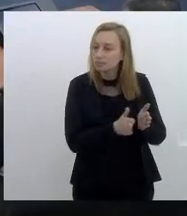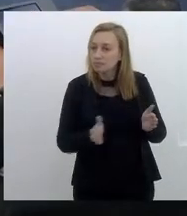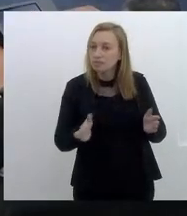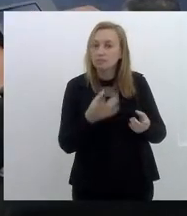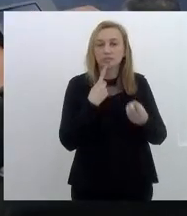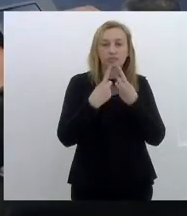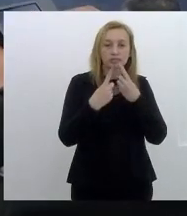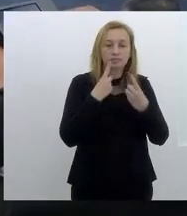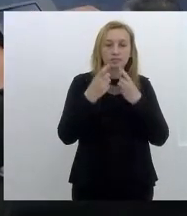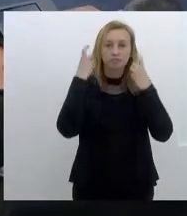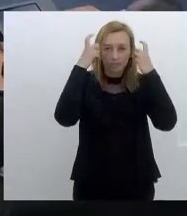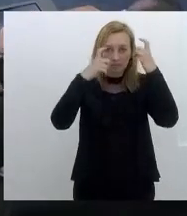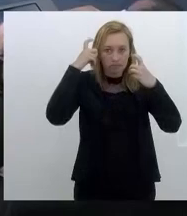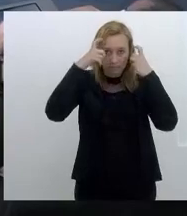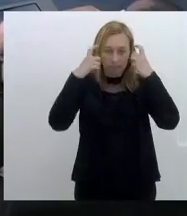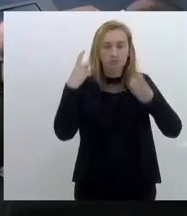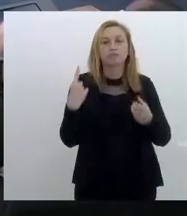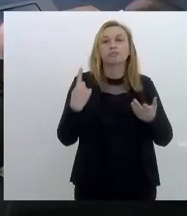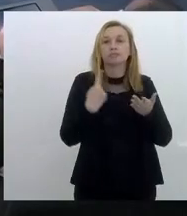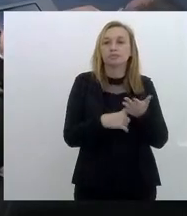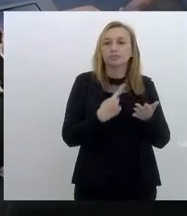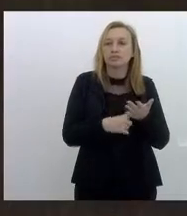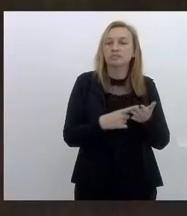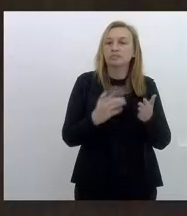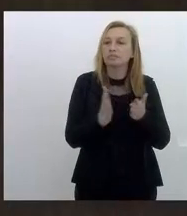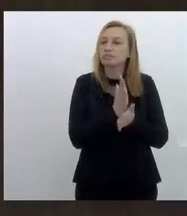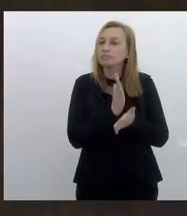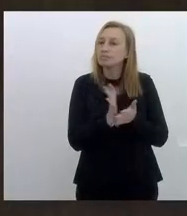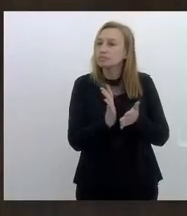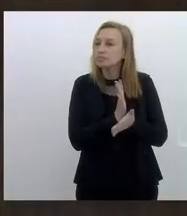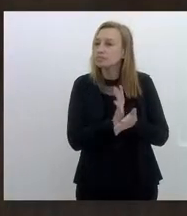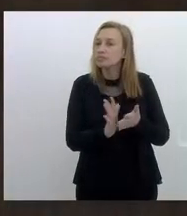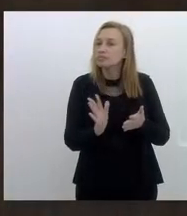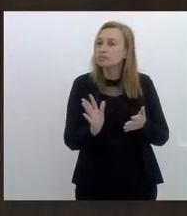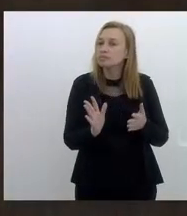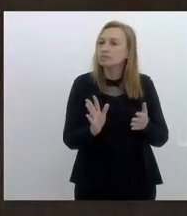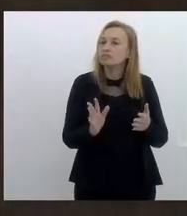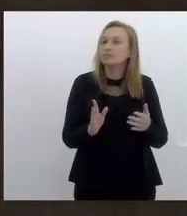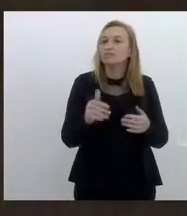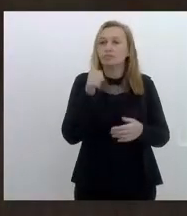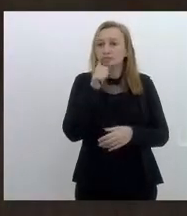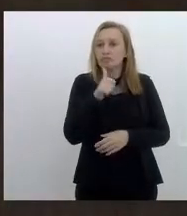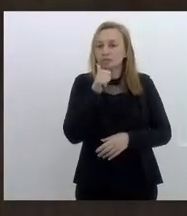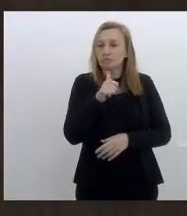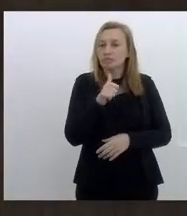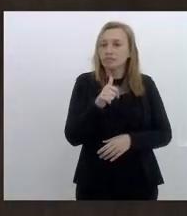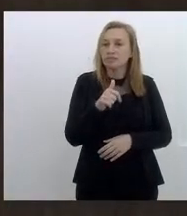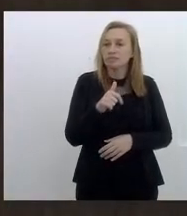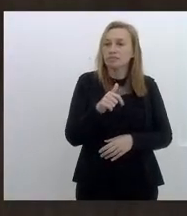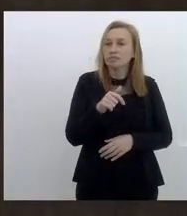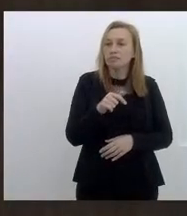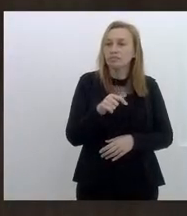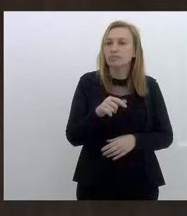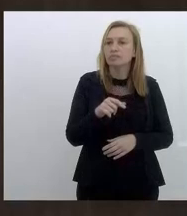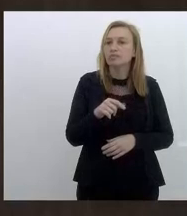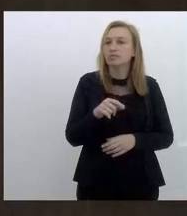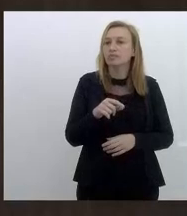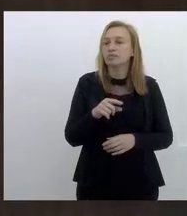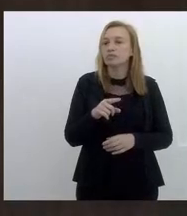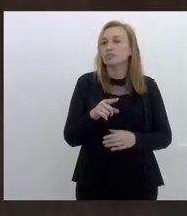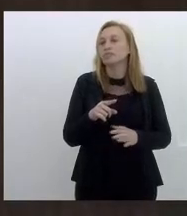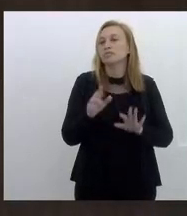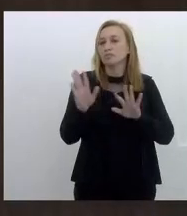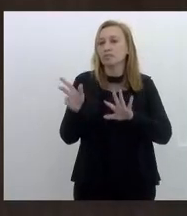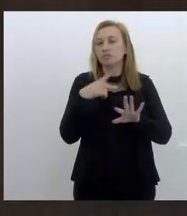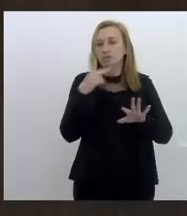de baixo com muita preocupação concordamos com destaques da de que as mulheres terão serão penalizados em especial e